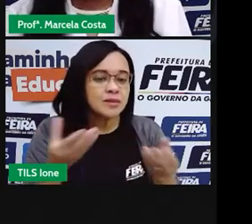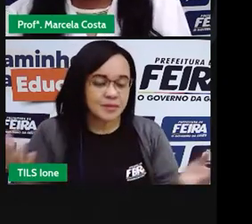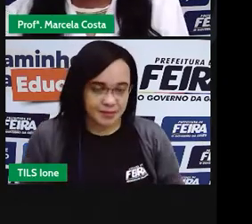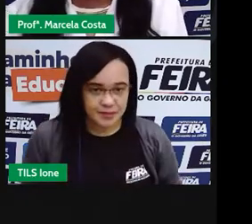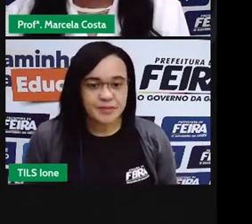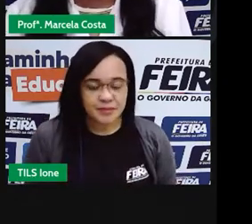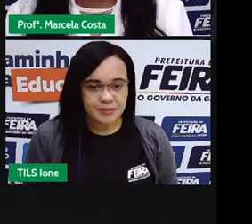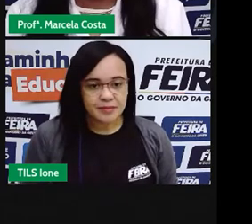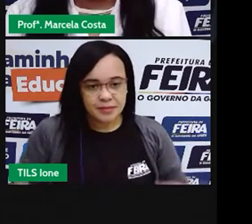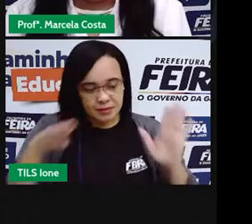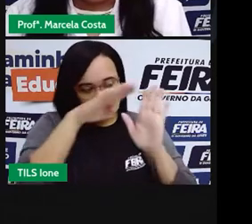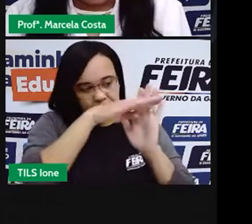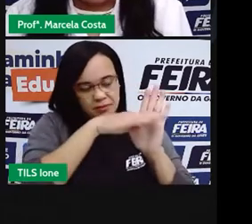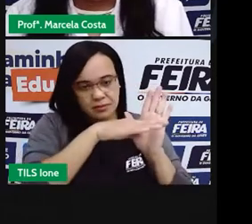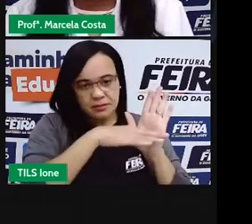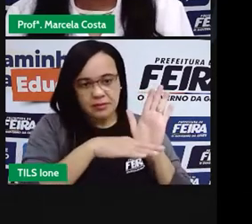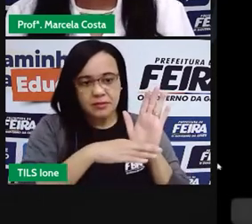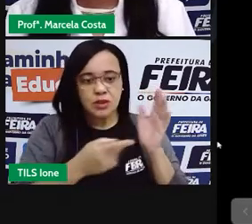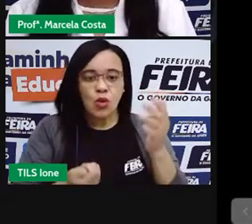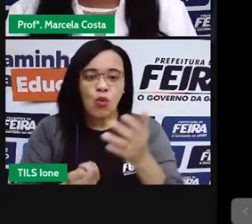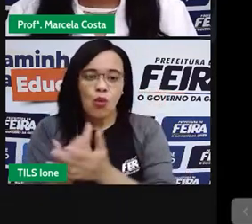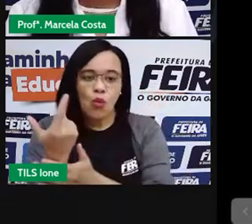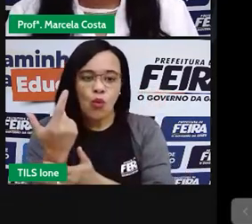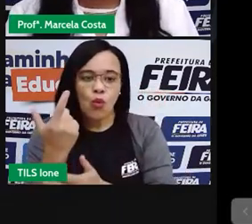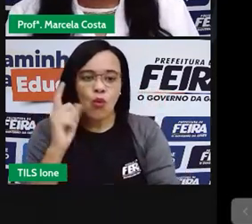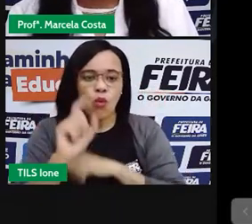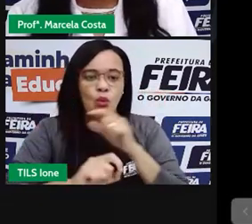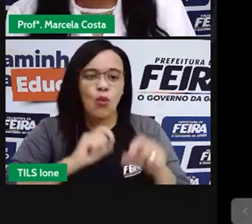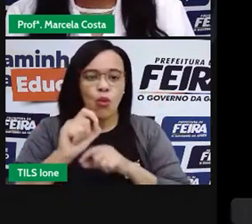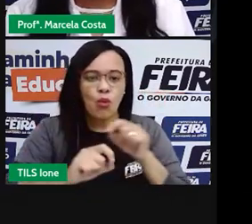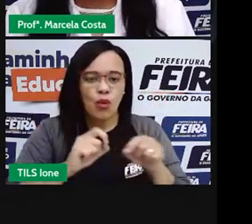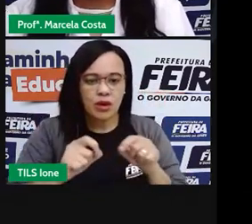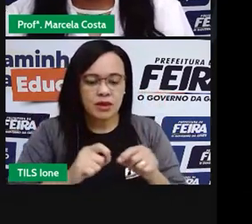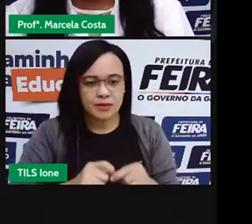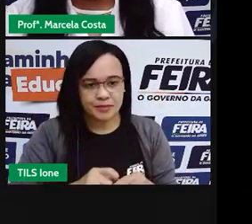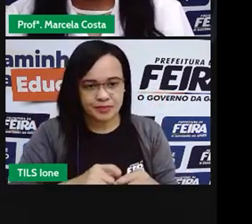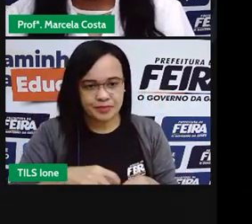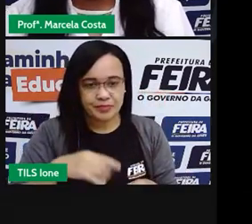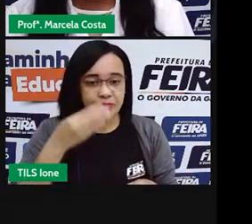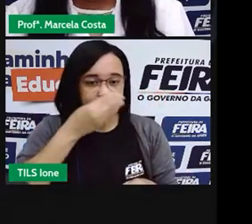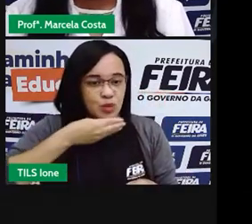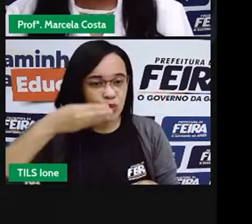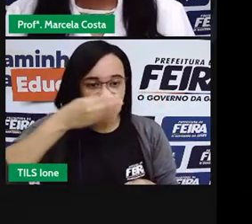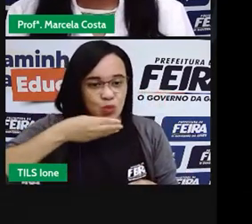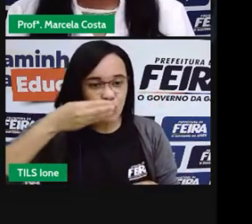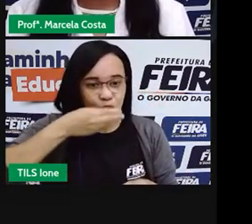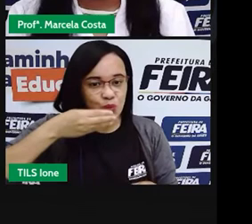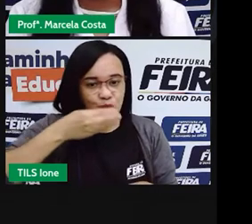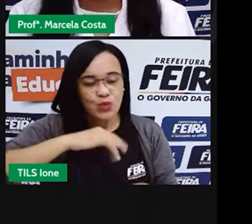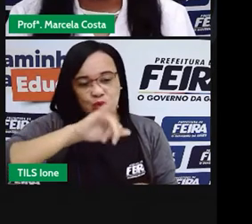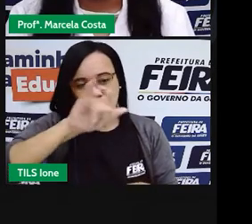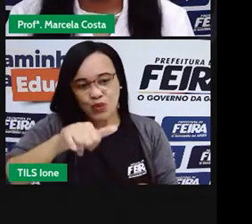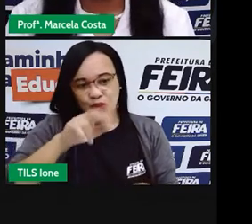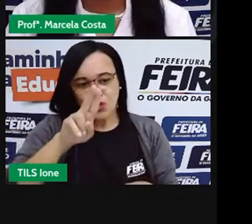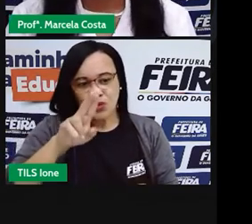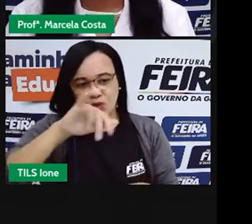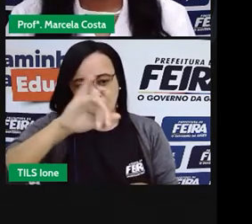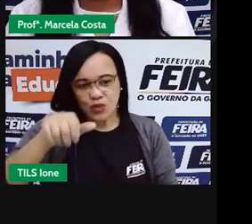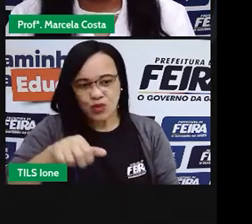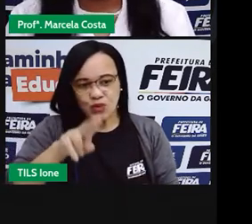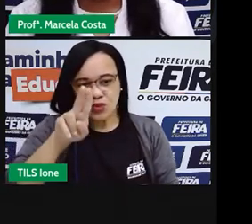Então, na lista o que quer comprar, tem aqui jujuba. E a gente colocou o